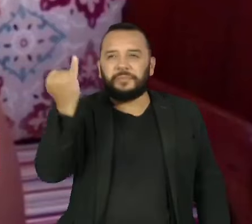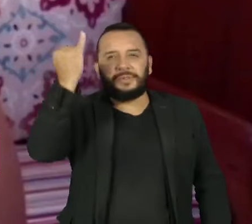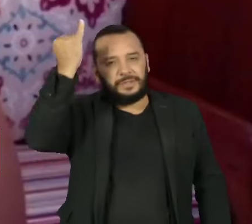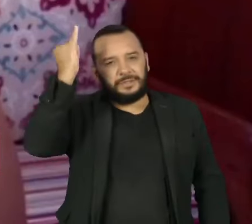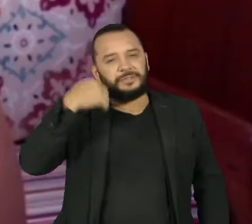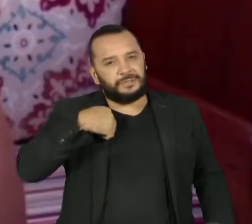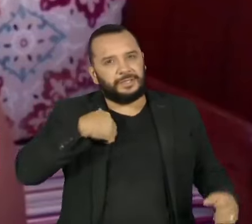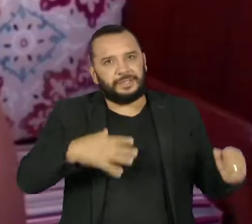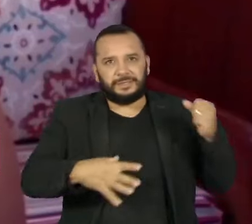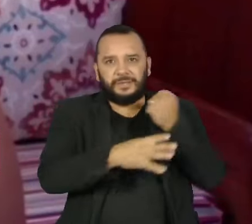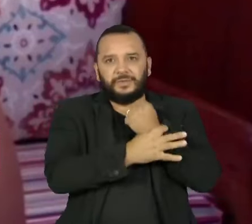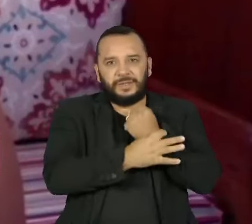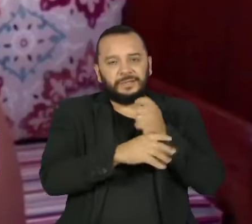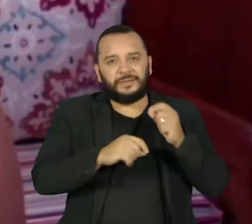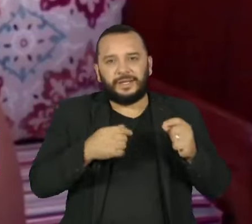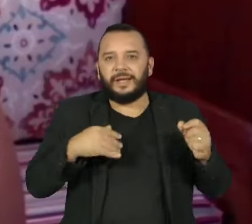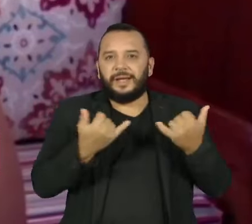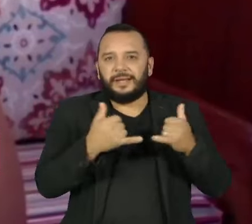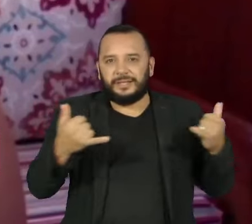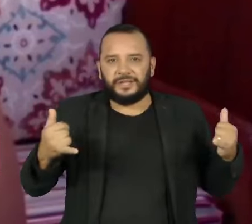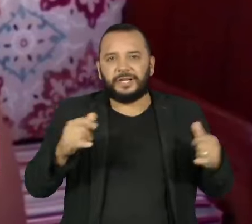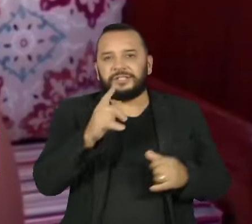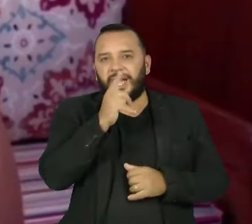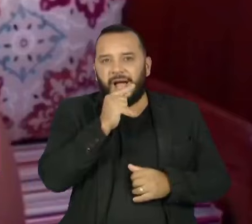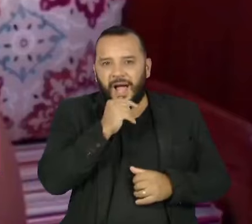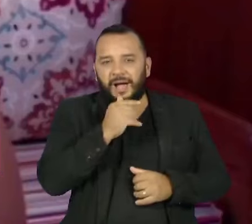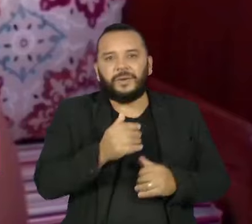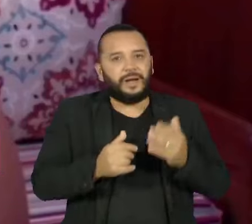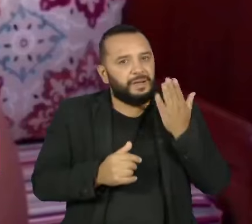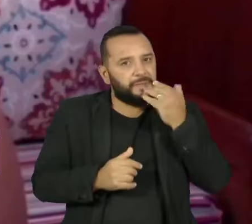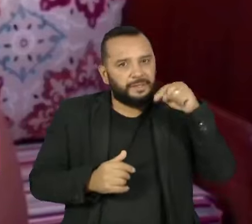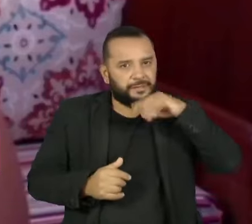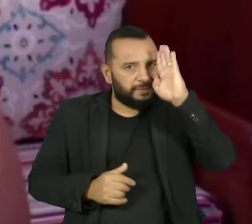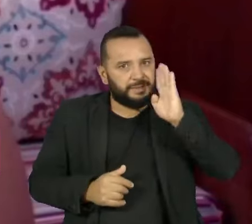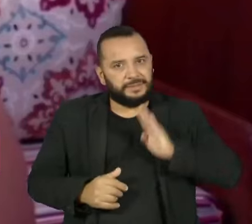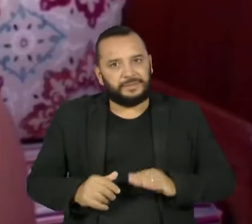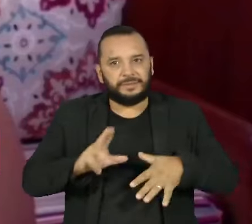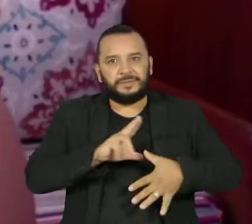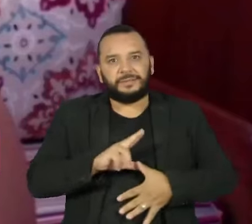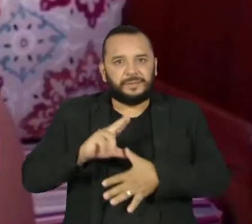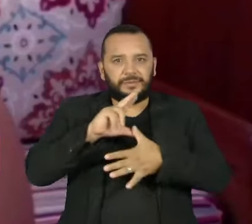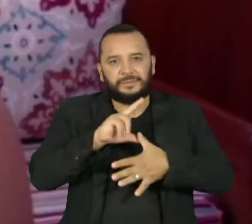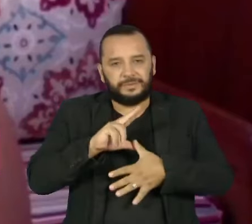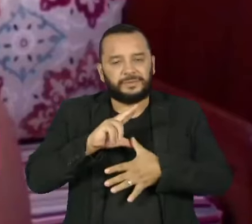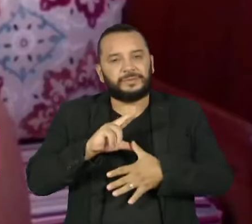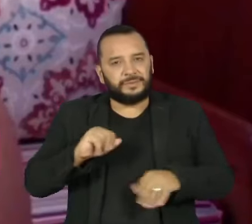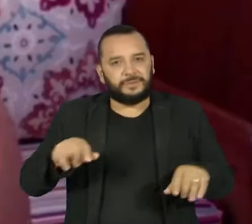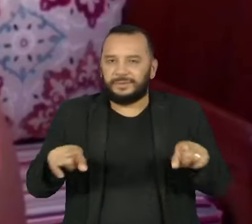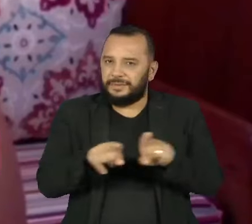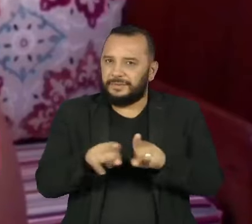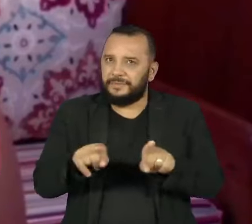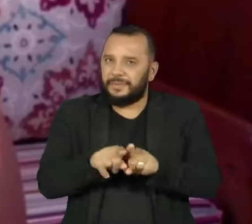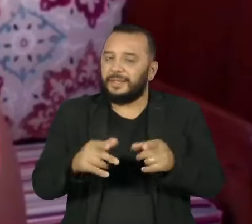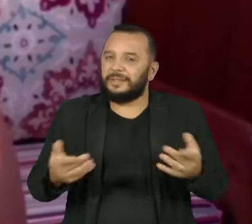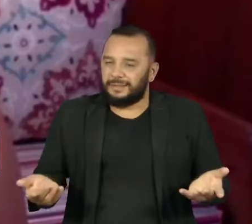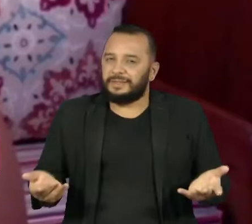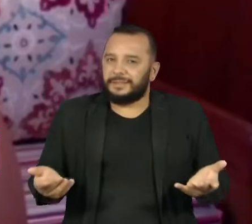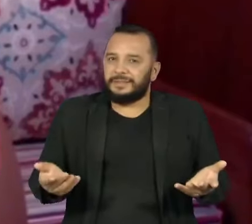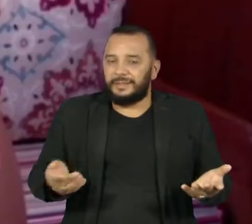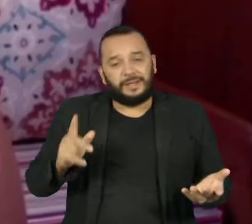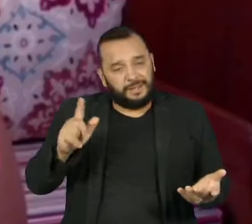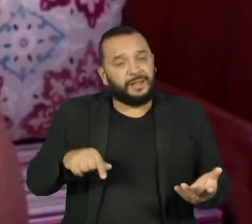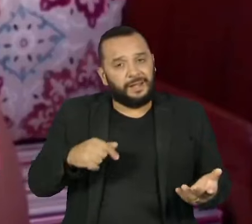segurança energética hídrica e alimentar do Brasil da América do Sul e tem impactos remotos do mundo inteiro eu acho que essa